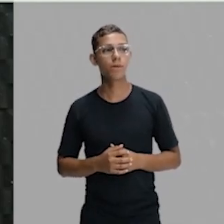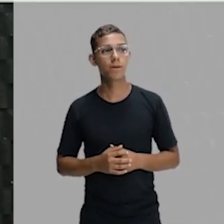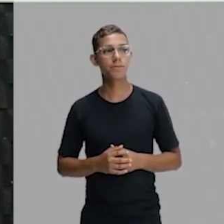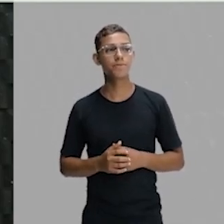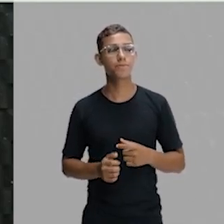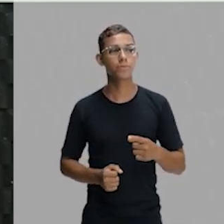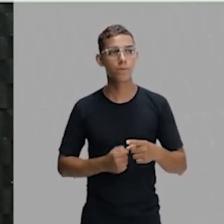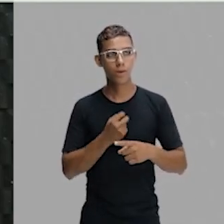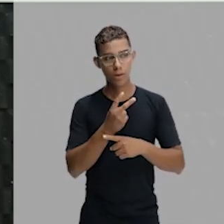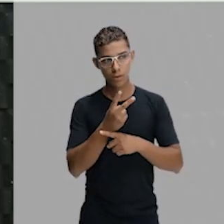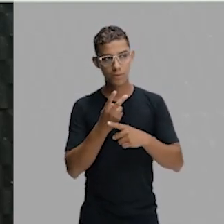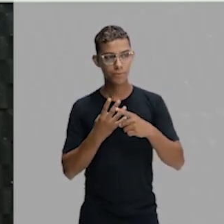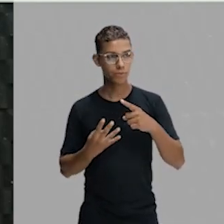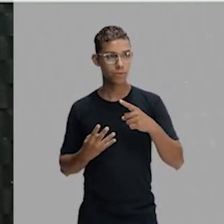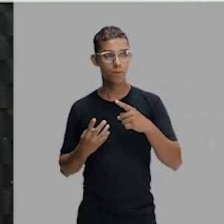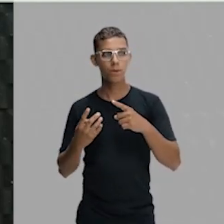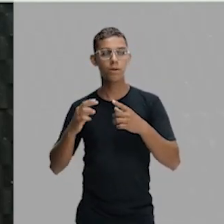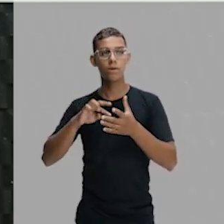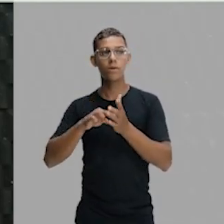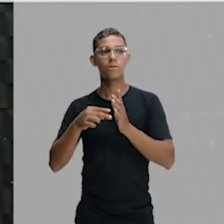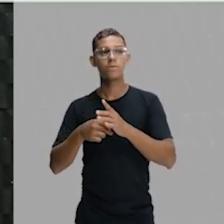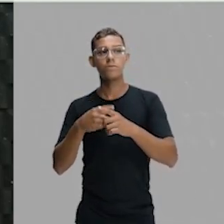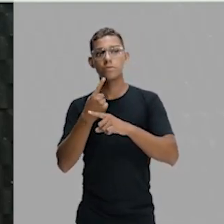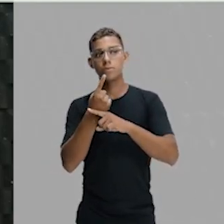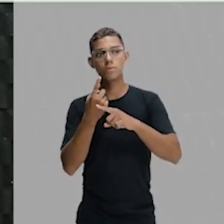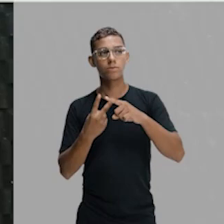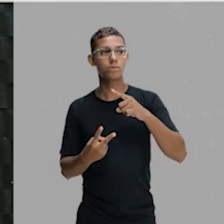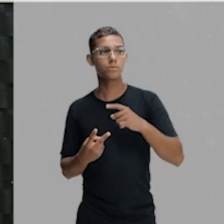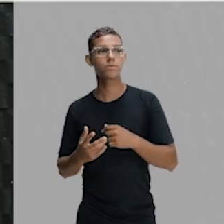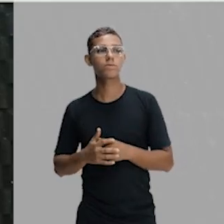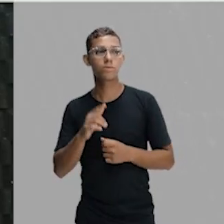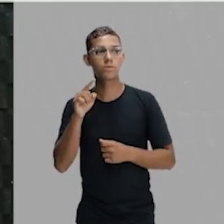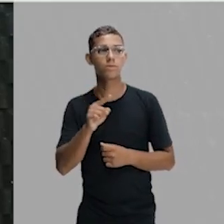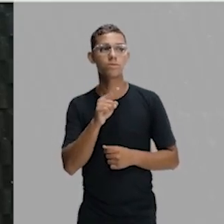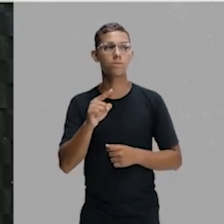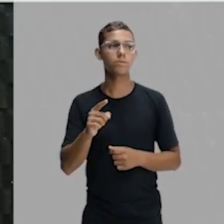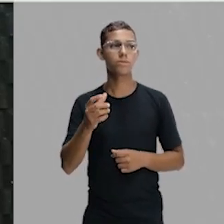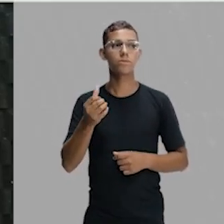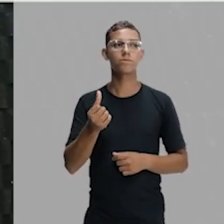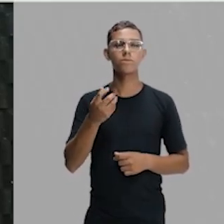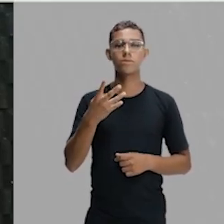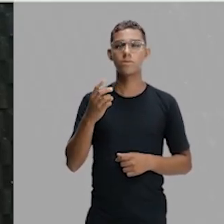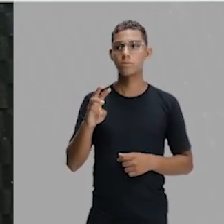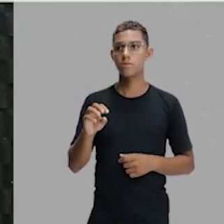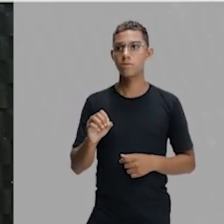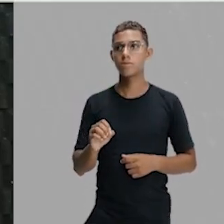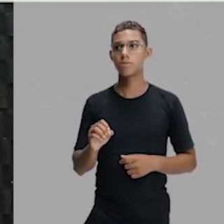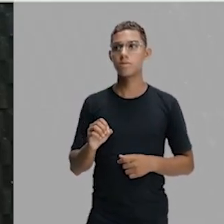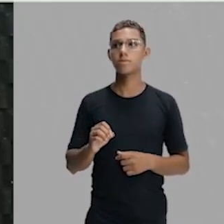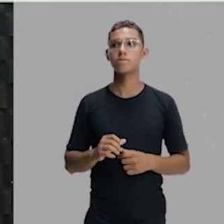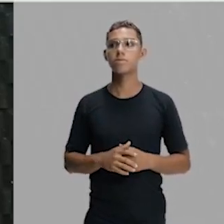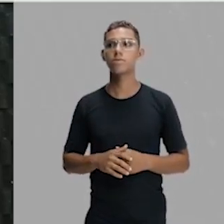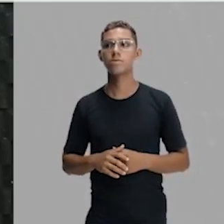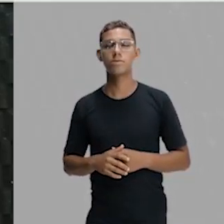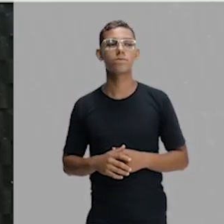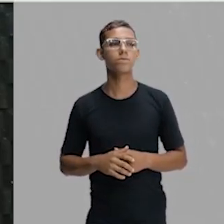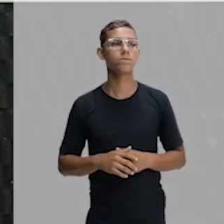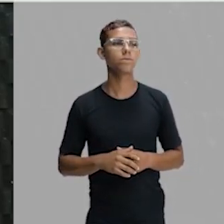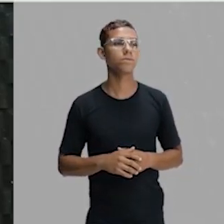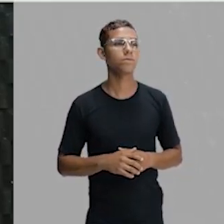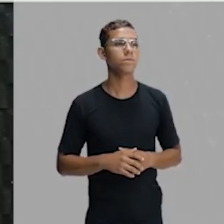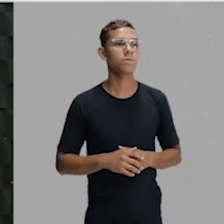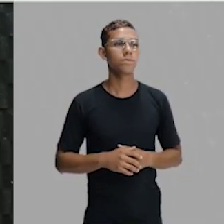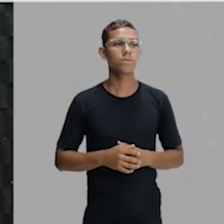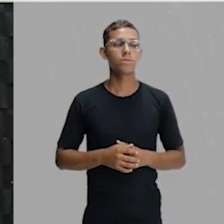pegar 1/2 e multiplicar por 630. 630 é a quantidade